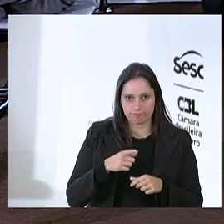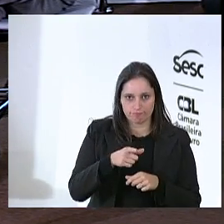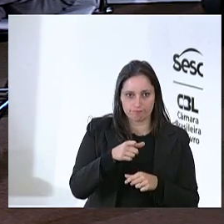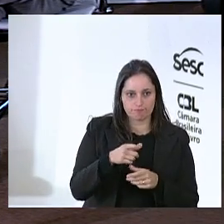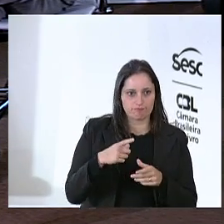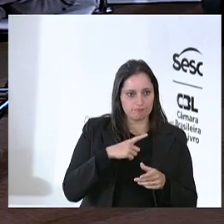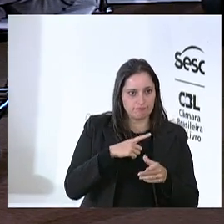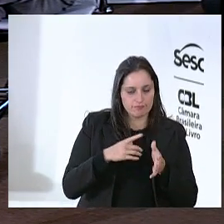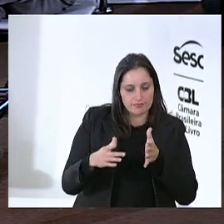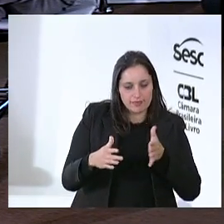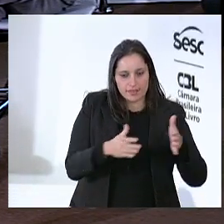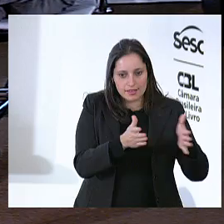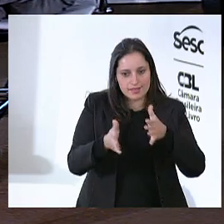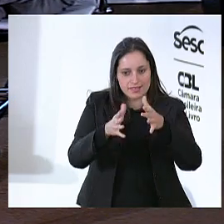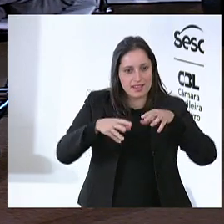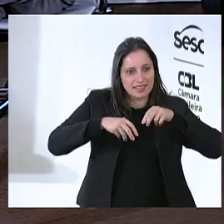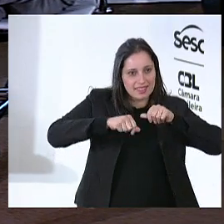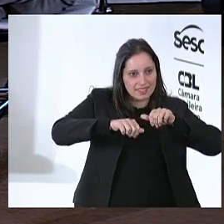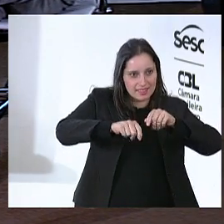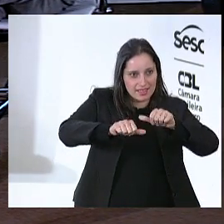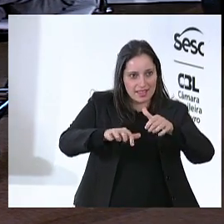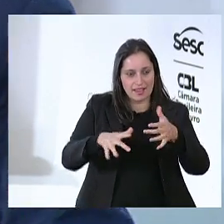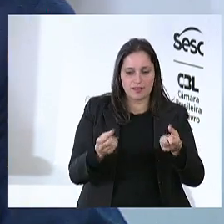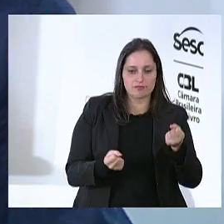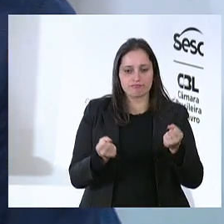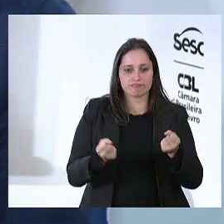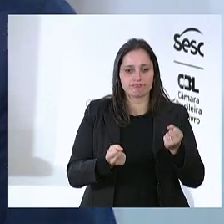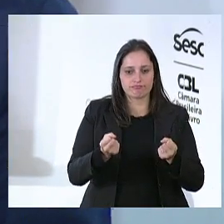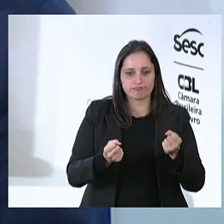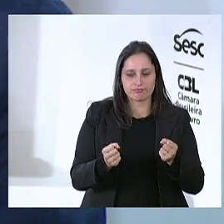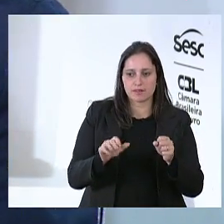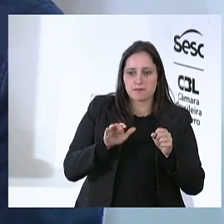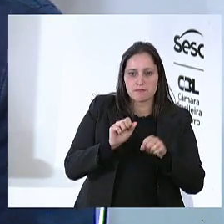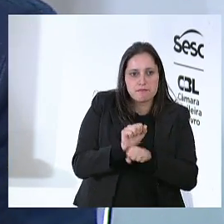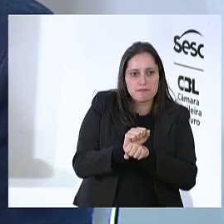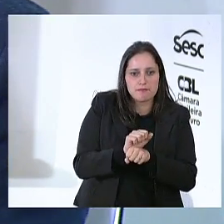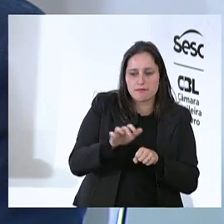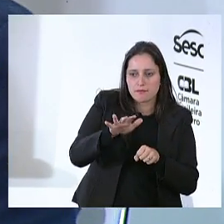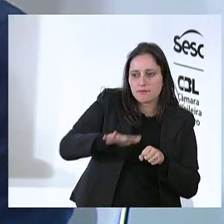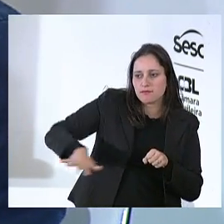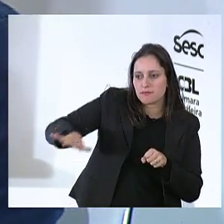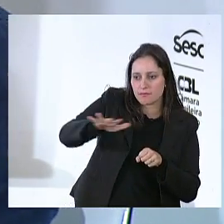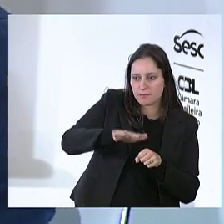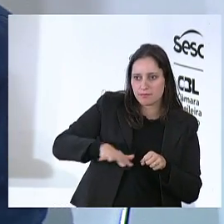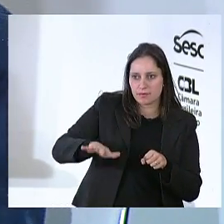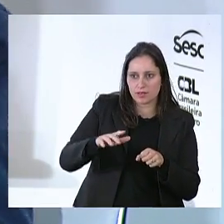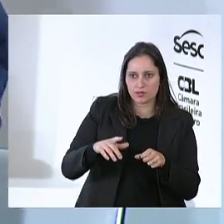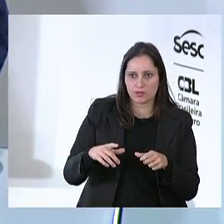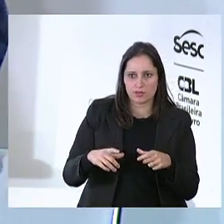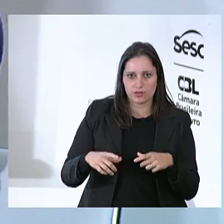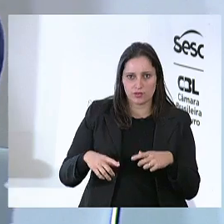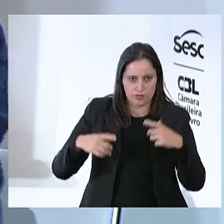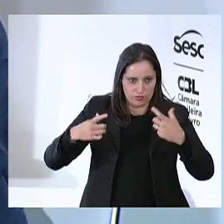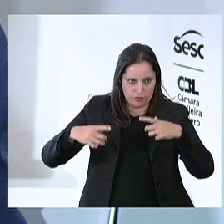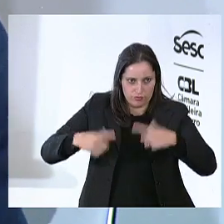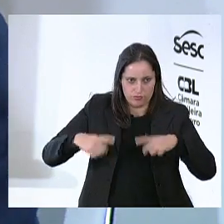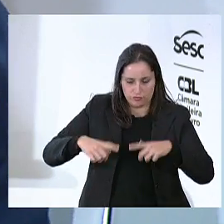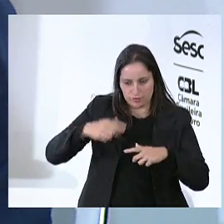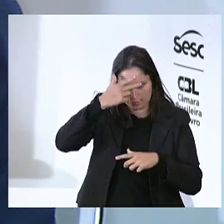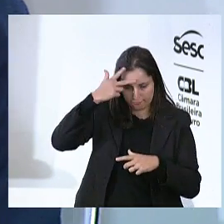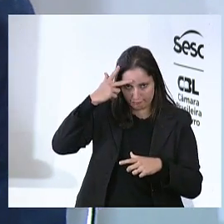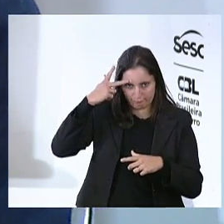estradinha de terra, no jipe e tal, parei um campônio. Campônio como se deve, preto, descalço, um bom africano com turbante,